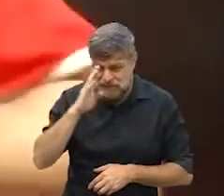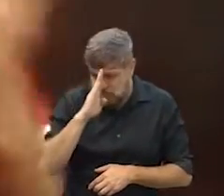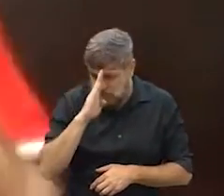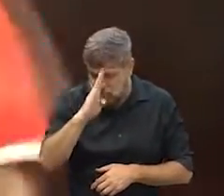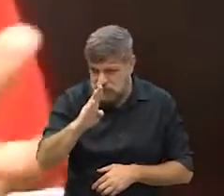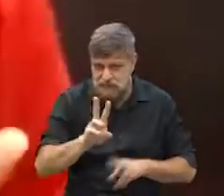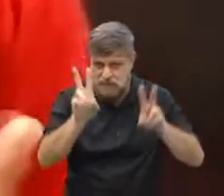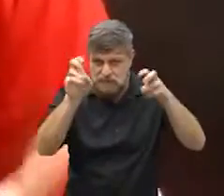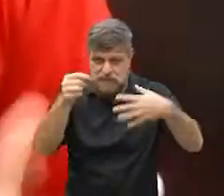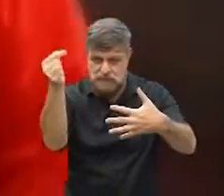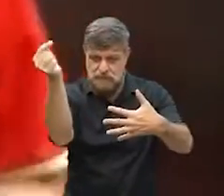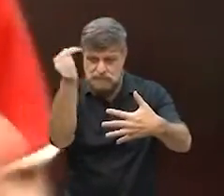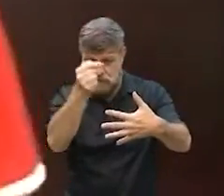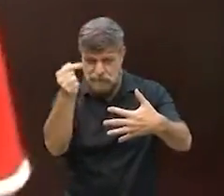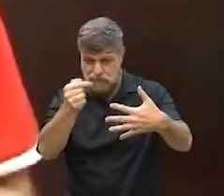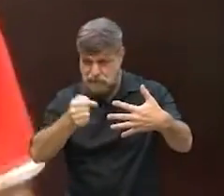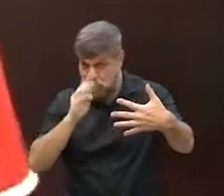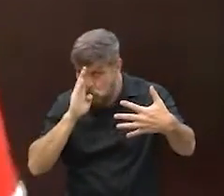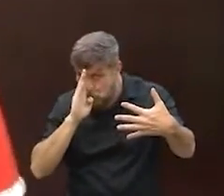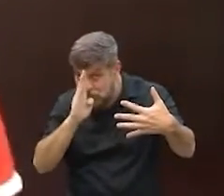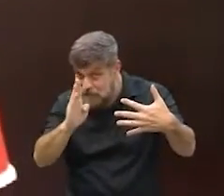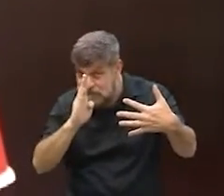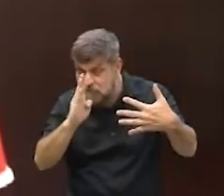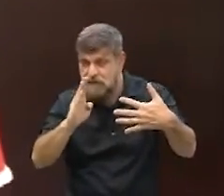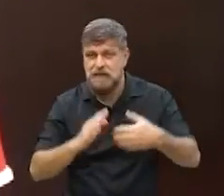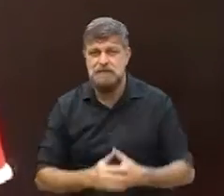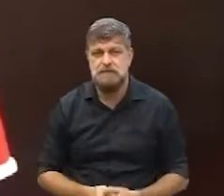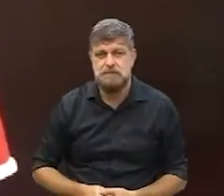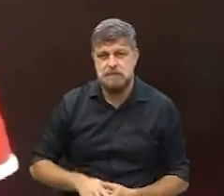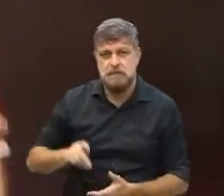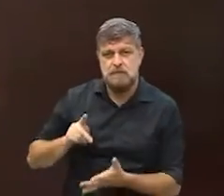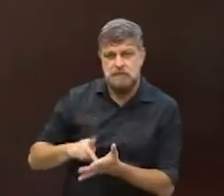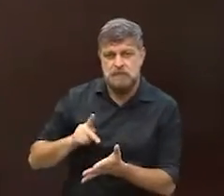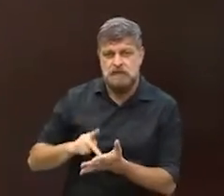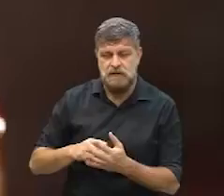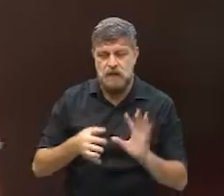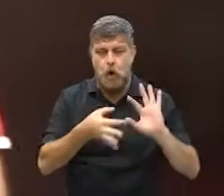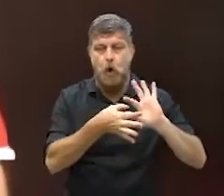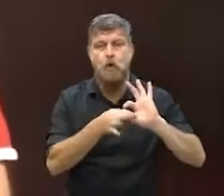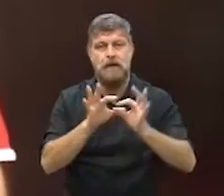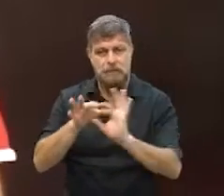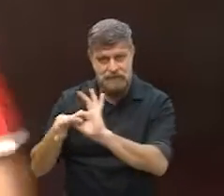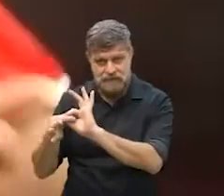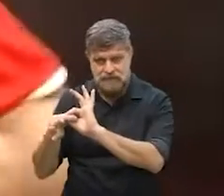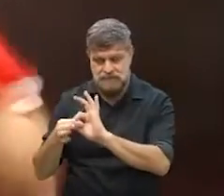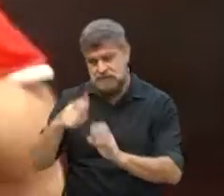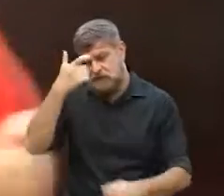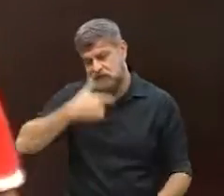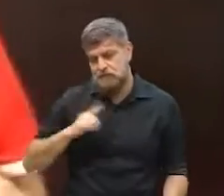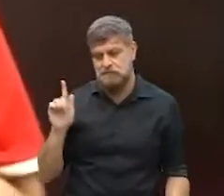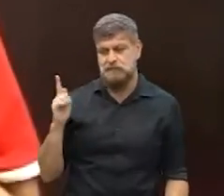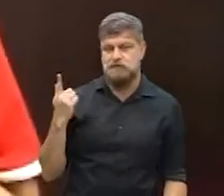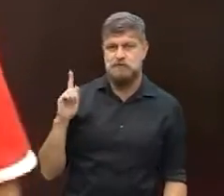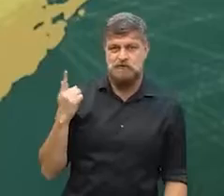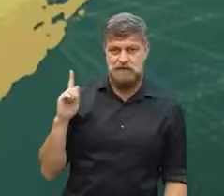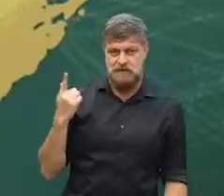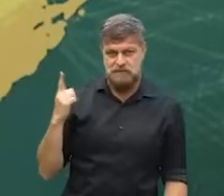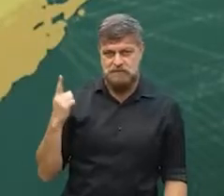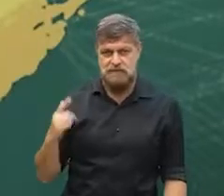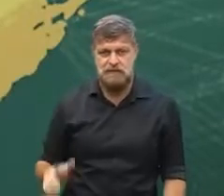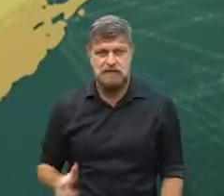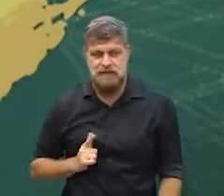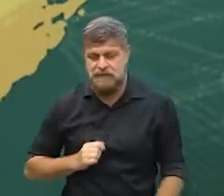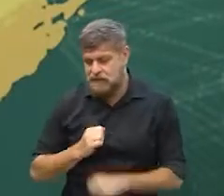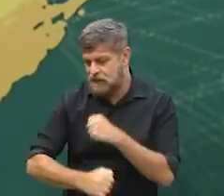nos principais temas, falando aqui um pouquinho sobre os principais temas, de fato, Olimpíadas, em geografia, que é a minha área, é